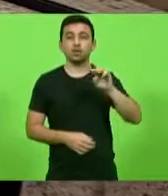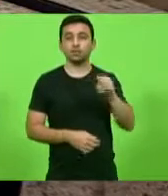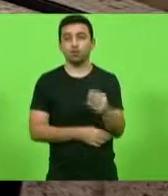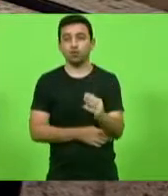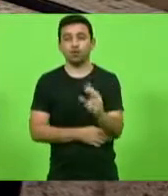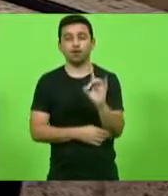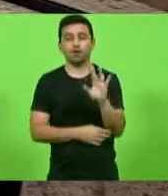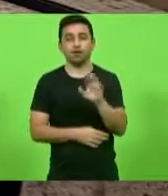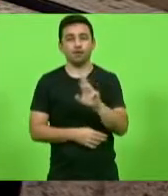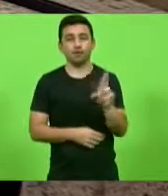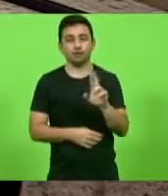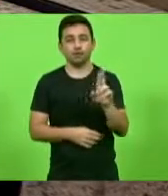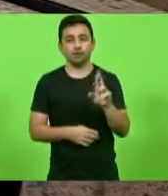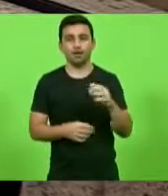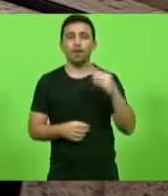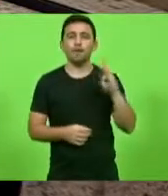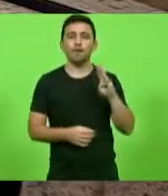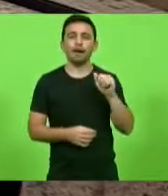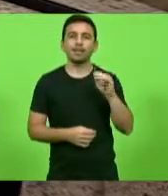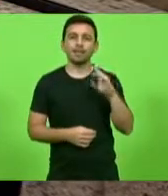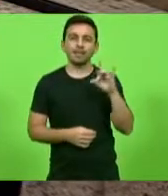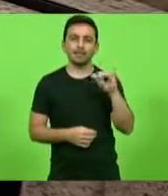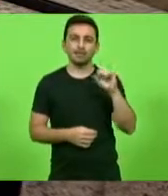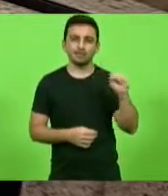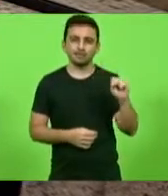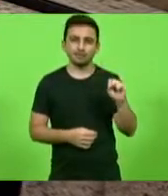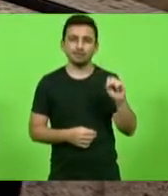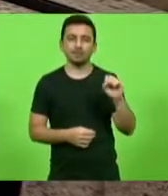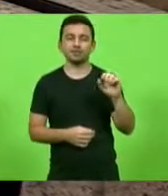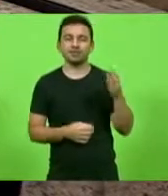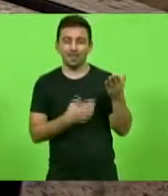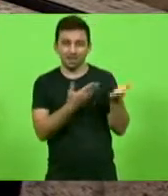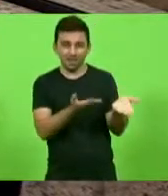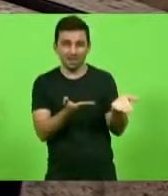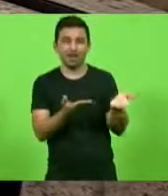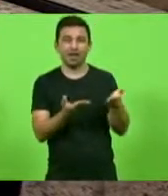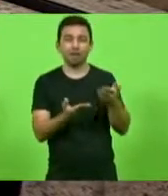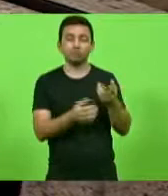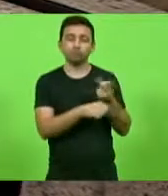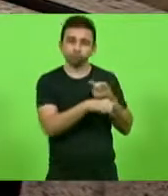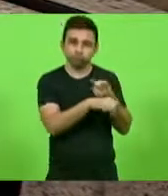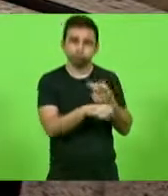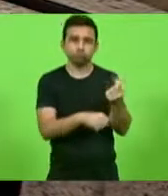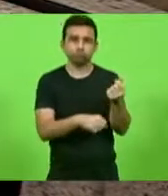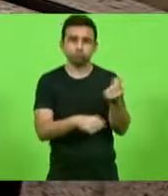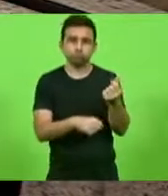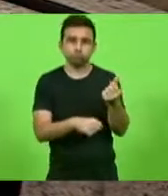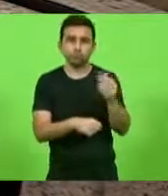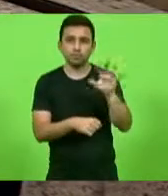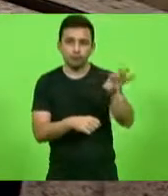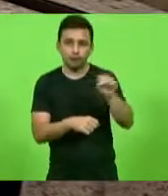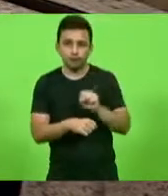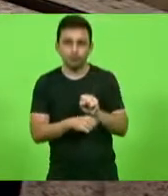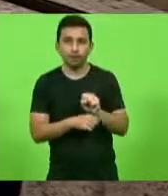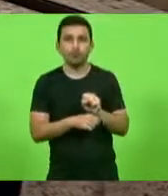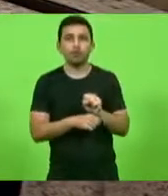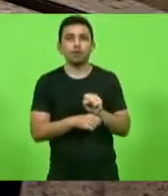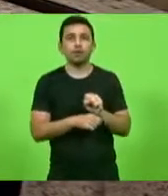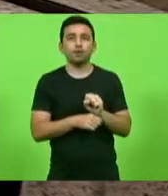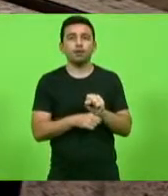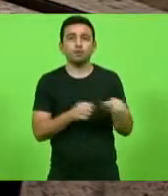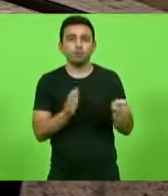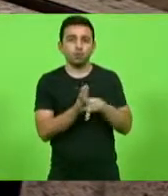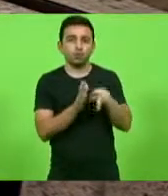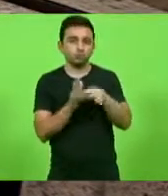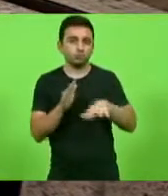que o Badesc e o BRDE, eles trabalham com dinheiro, eles vão buscar a captação desses recursos dentro dos